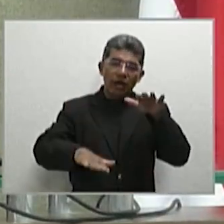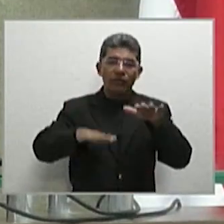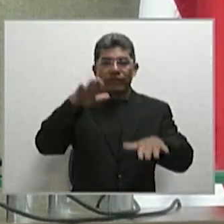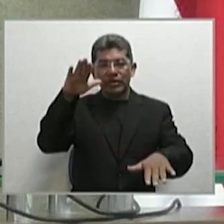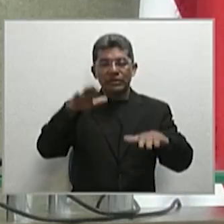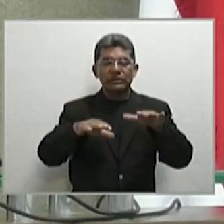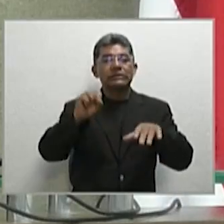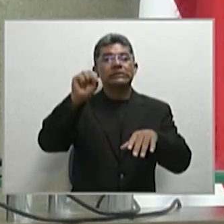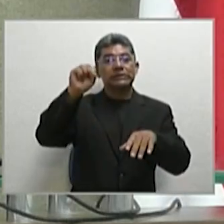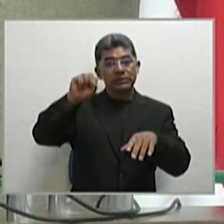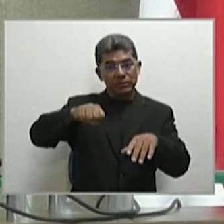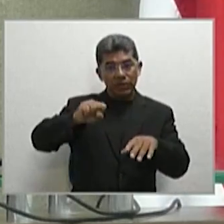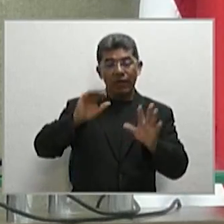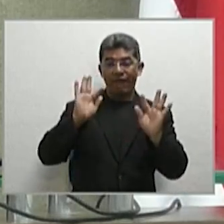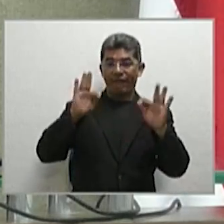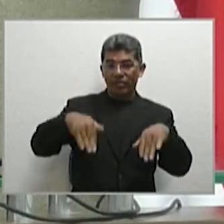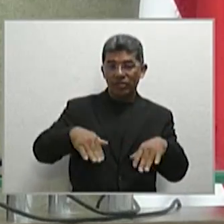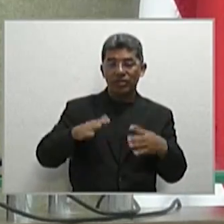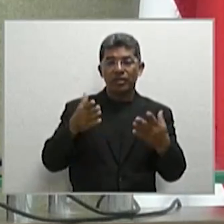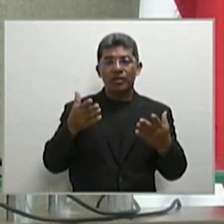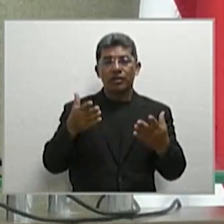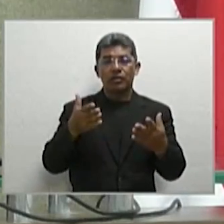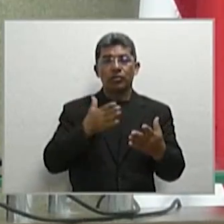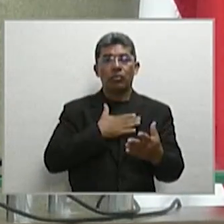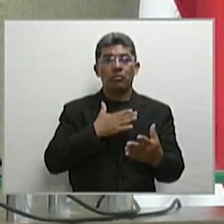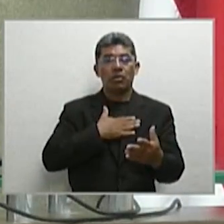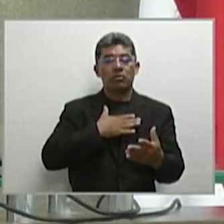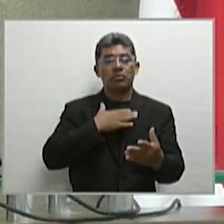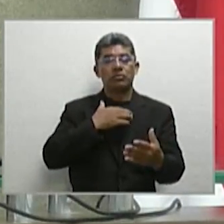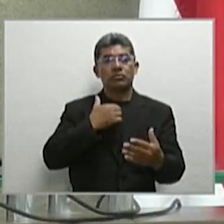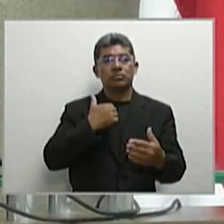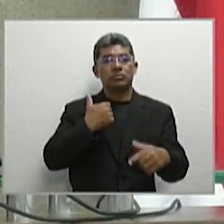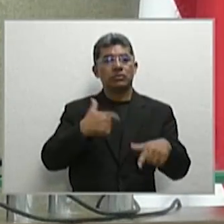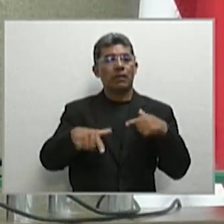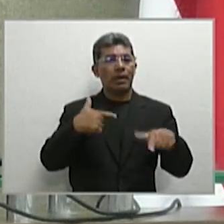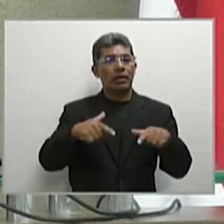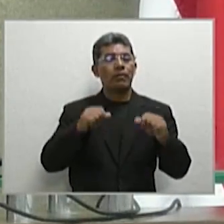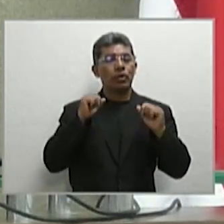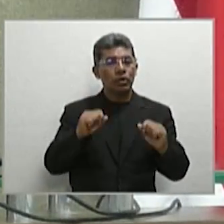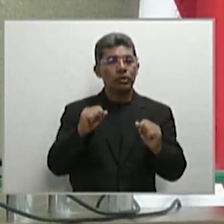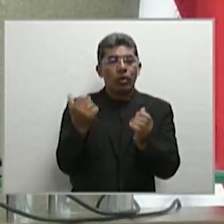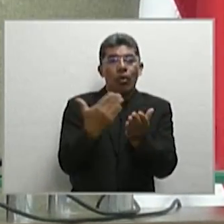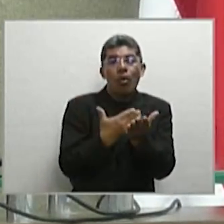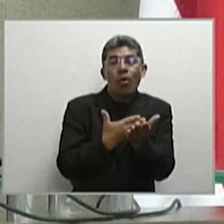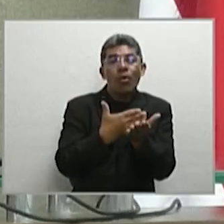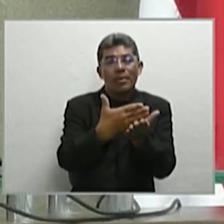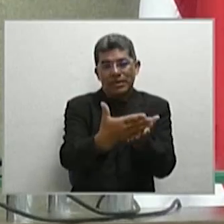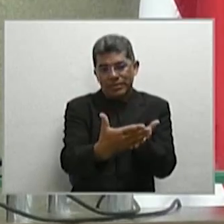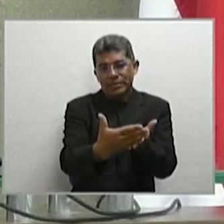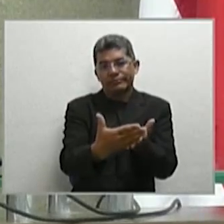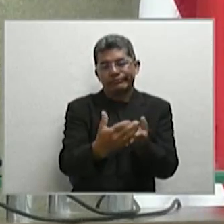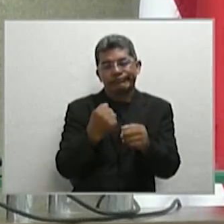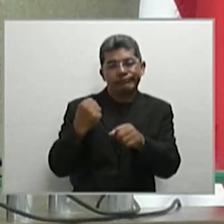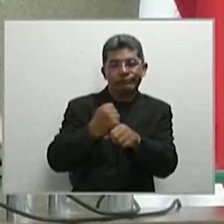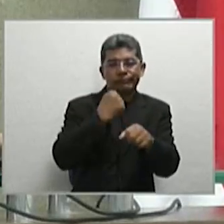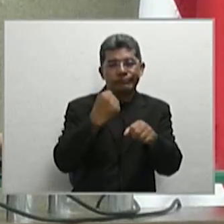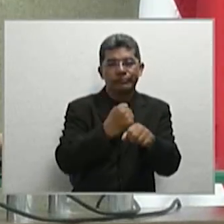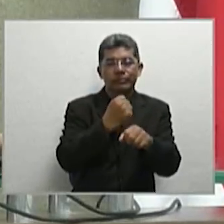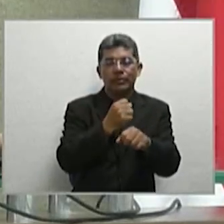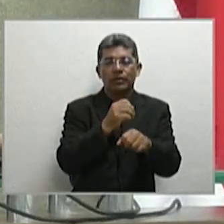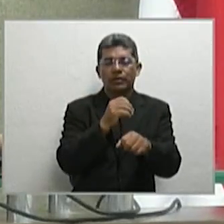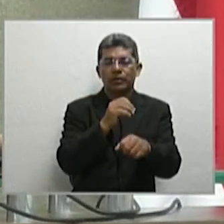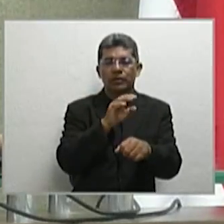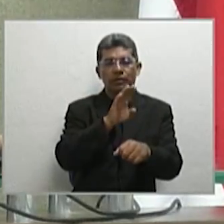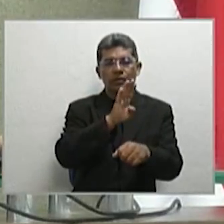se até o fim do meu mandato, a gente possa começar as obras da